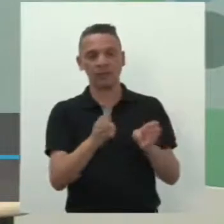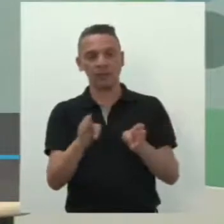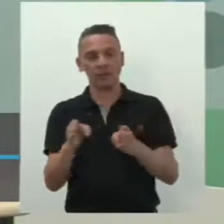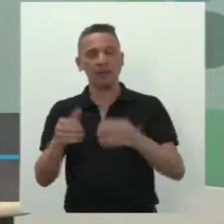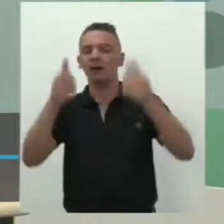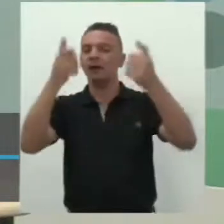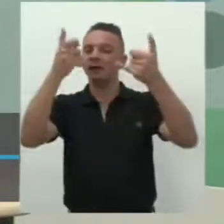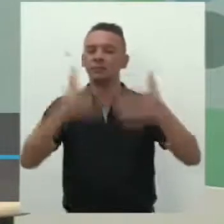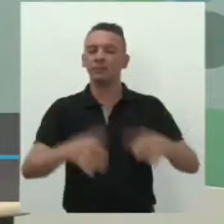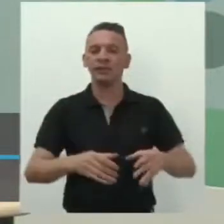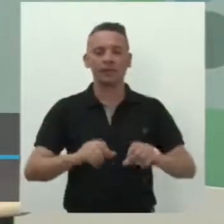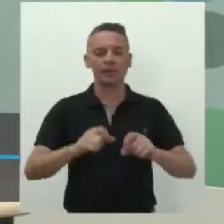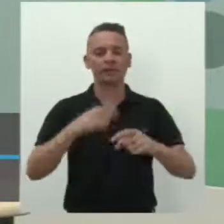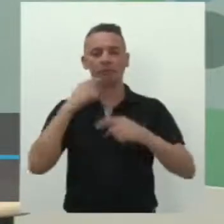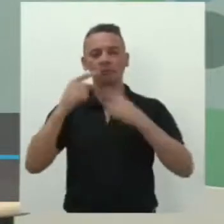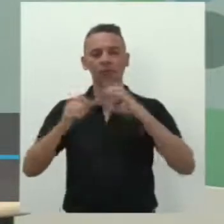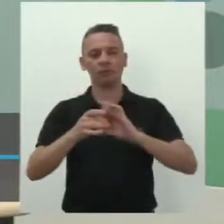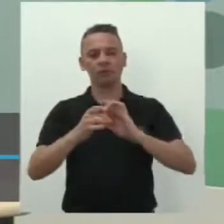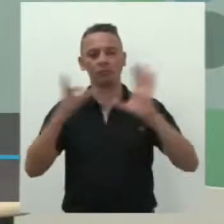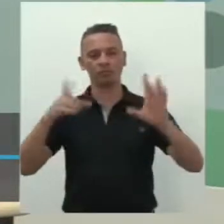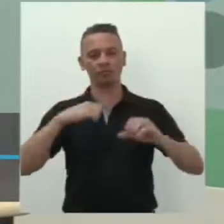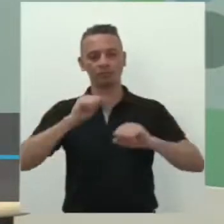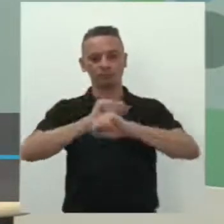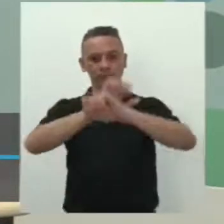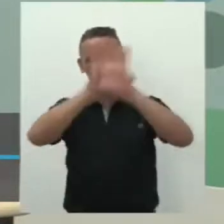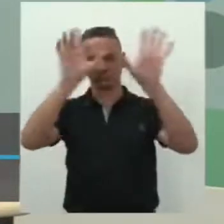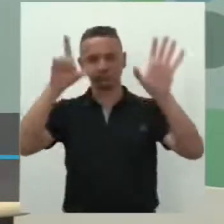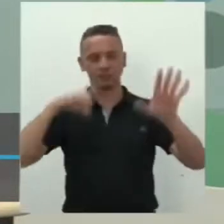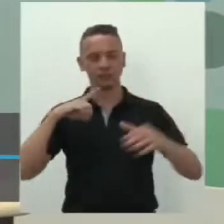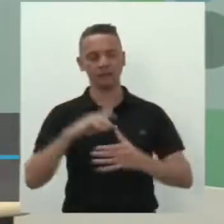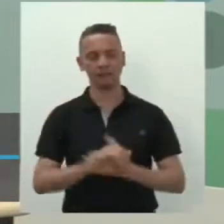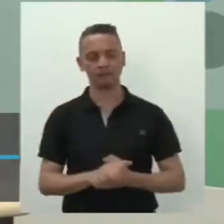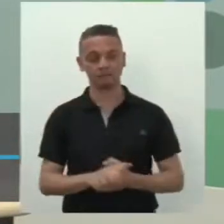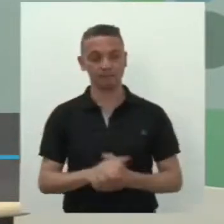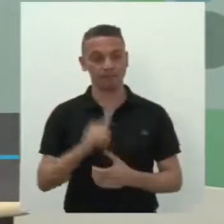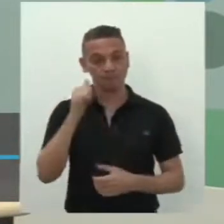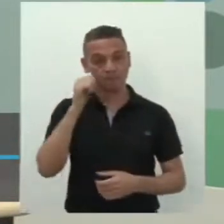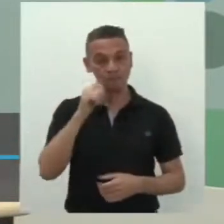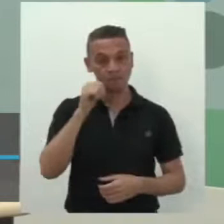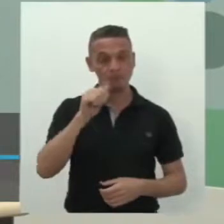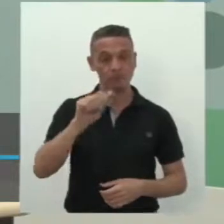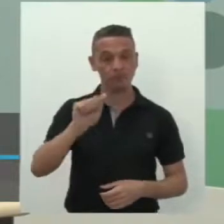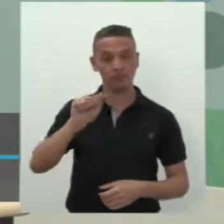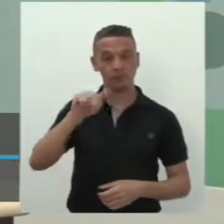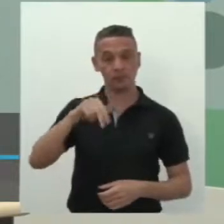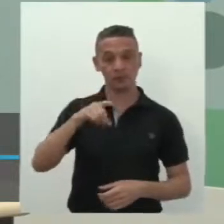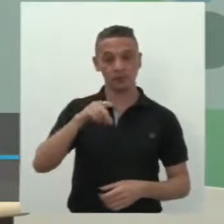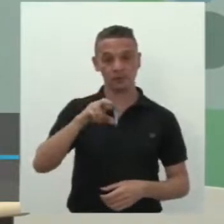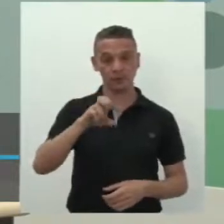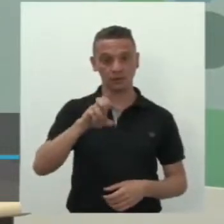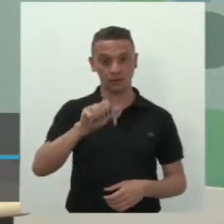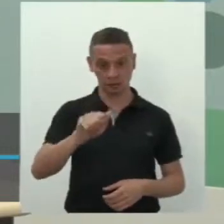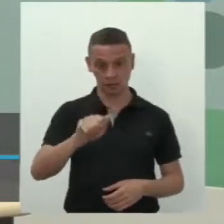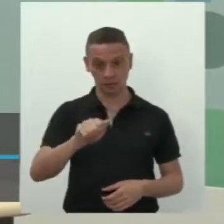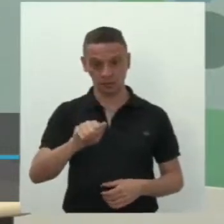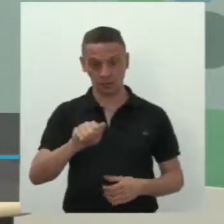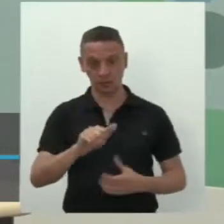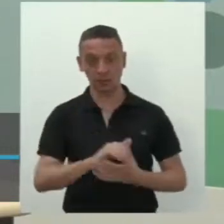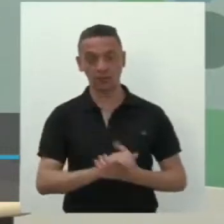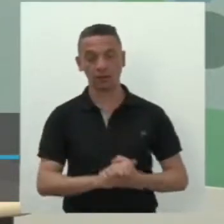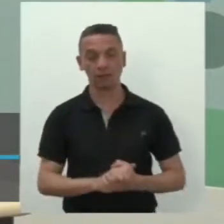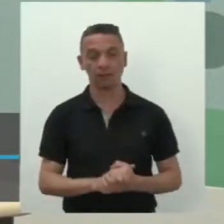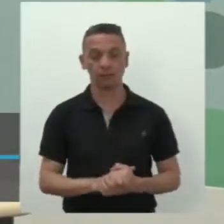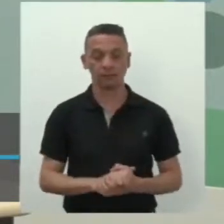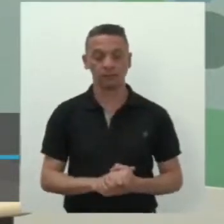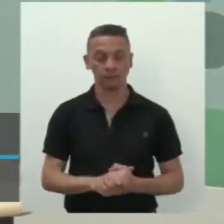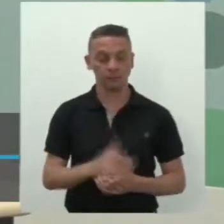tirar todas as dúvidas. Exato. Então, tem aqui a Andréa, acho que é Andréa, não sei se é Andréa ou Andréa, mas eu acho que é Andréa. Legal.